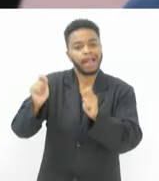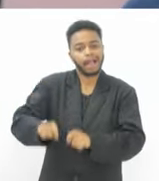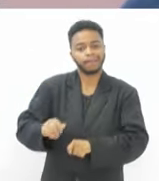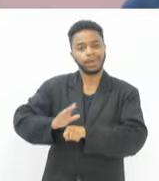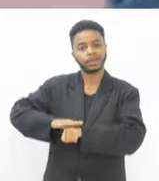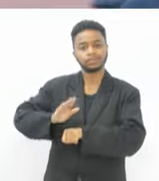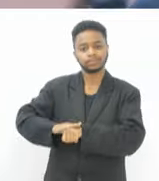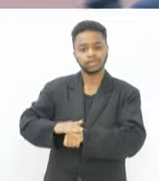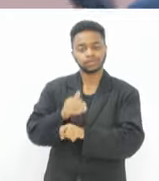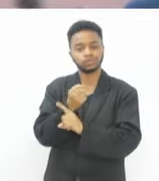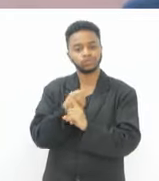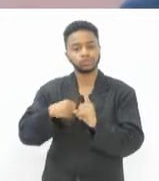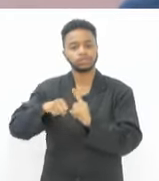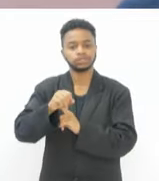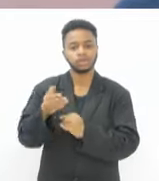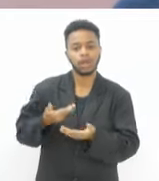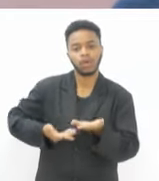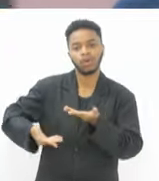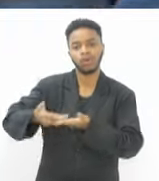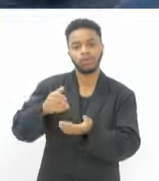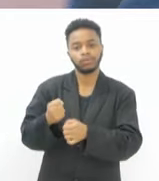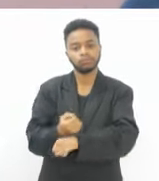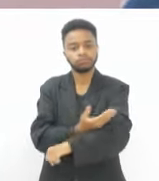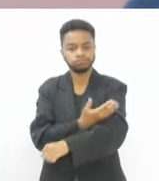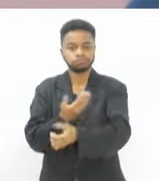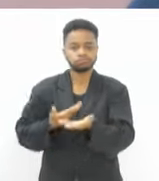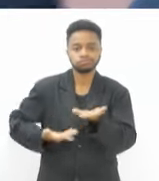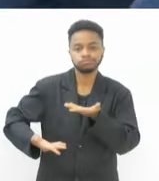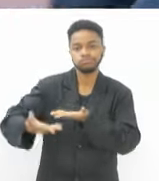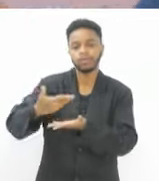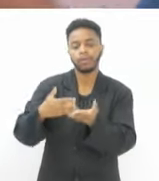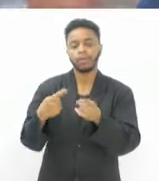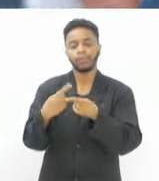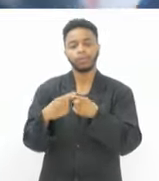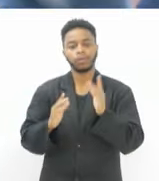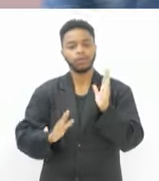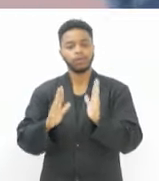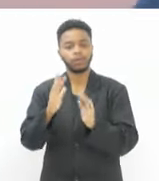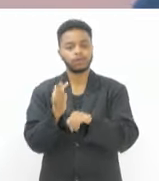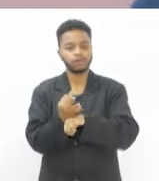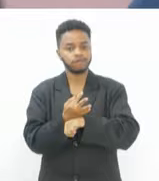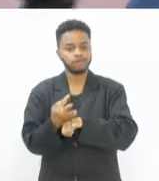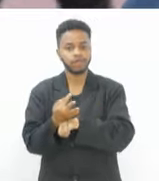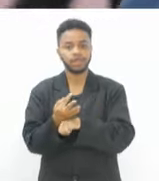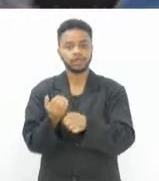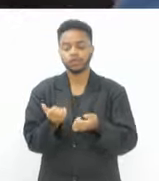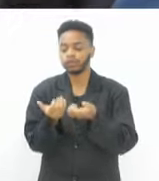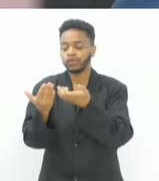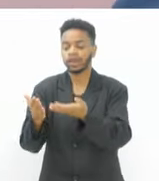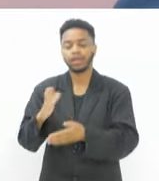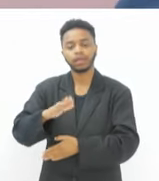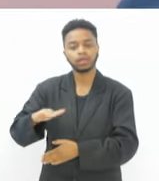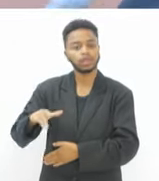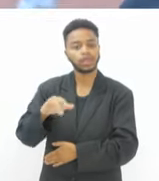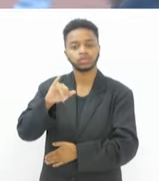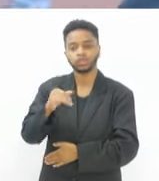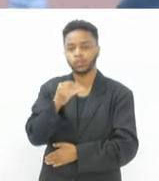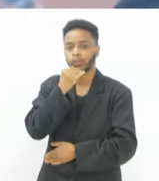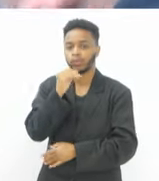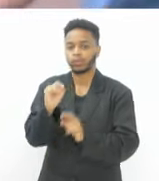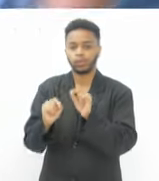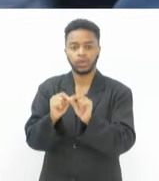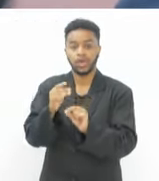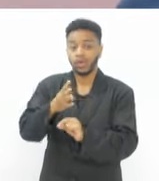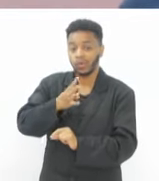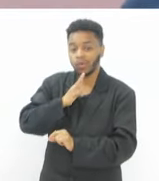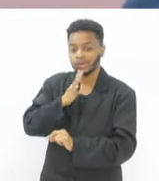habilidades sociais, emocionais. As férias promovem para as crianças uma oportunidade de